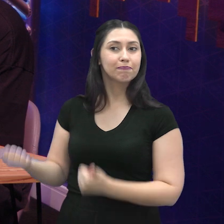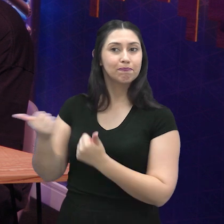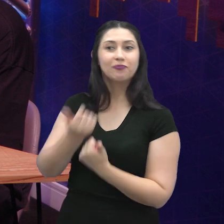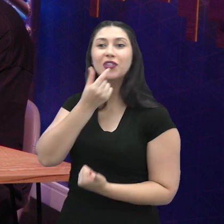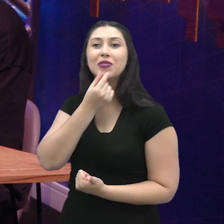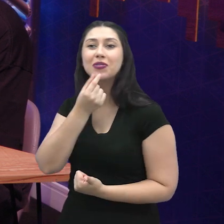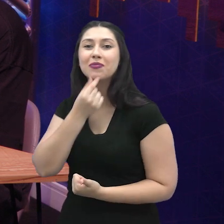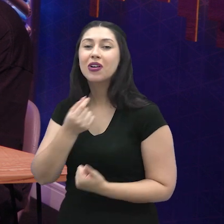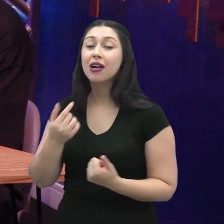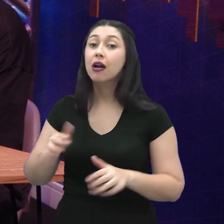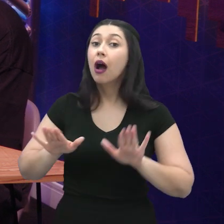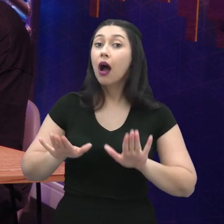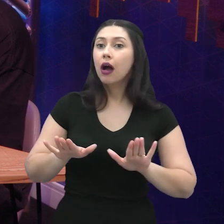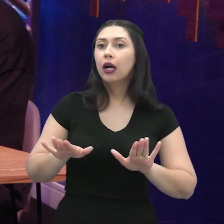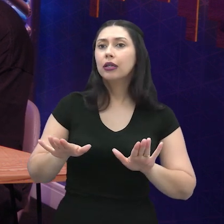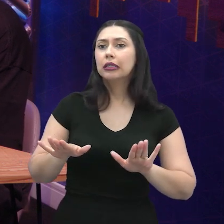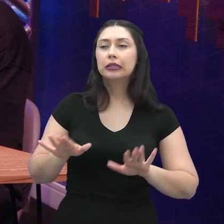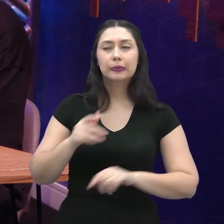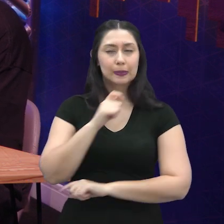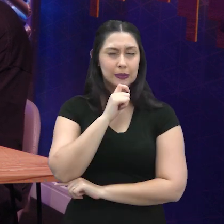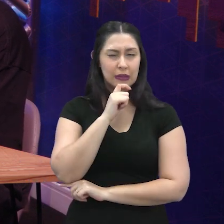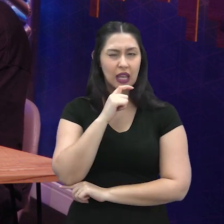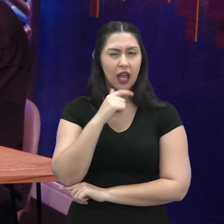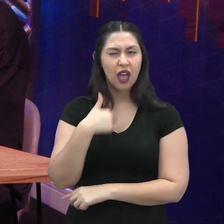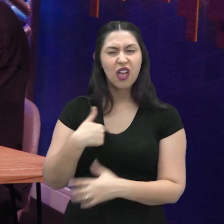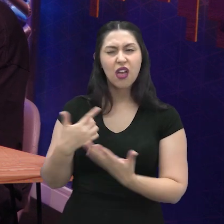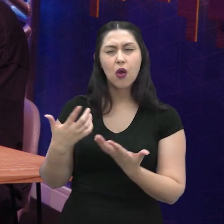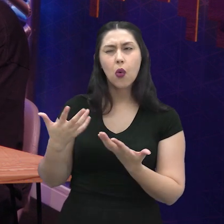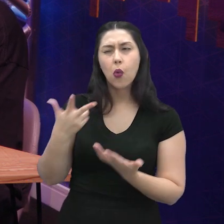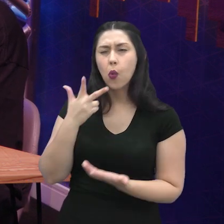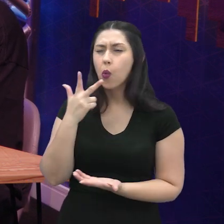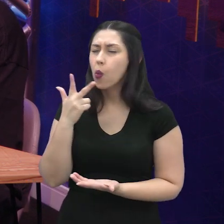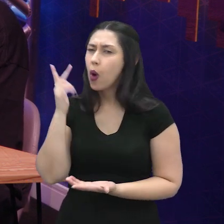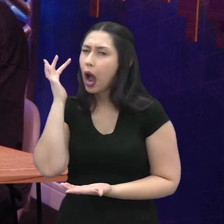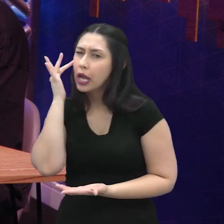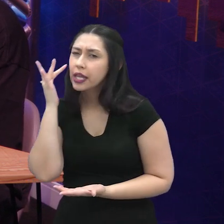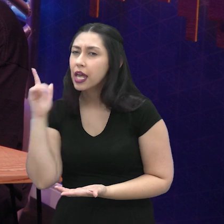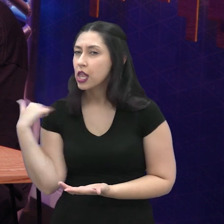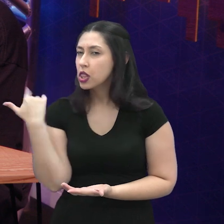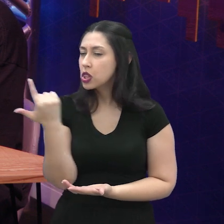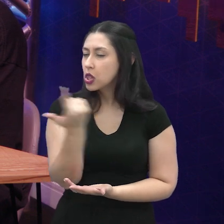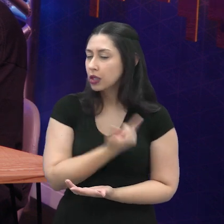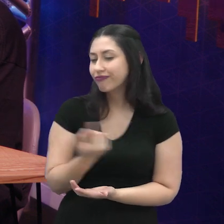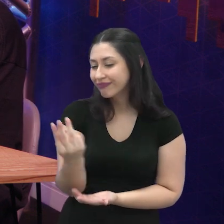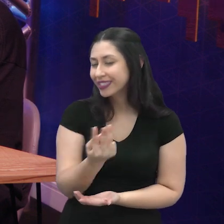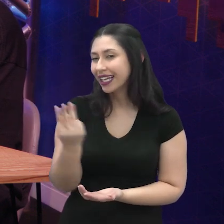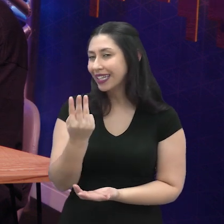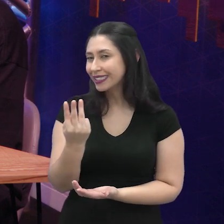mais, com o Samuel e com a Tamis Vick. Aliás, Tami, eu acho que a gente precisa fazer um podcast nós